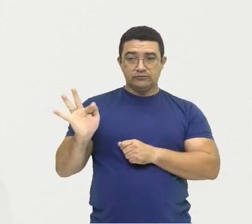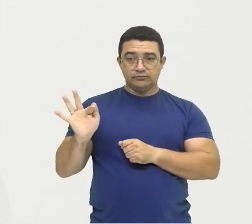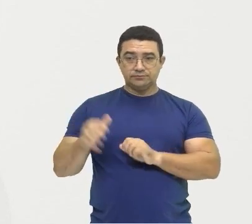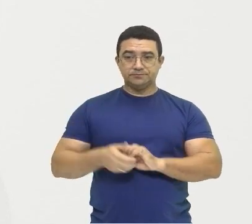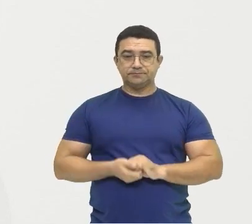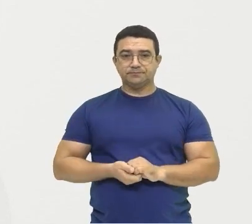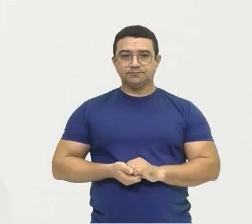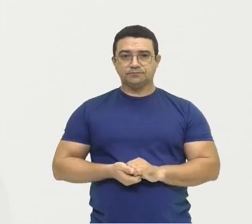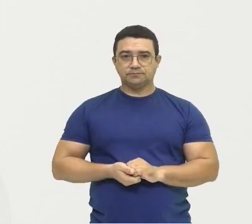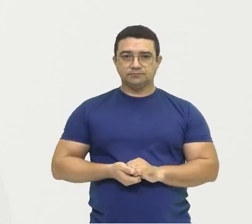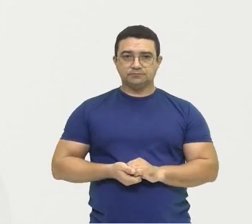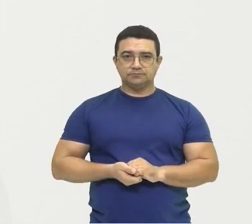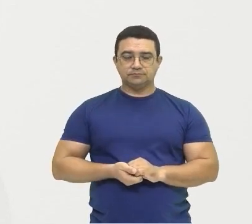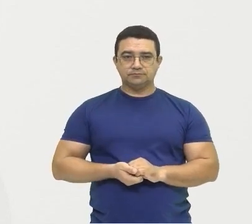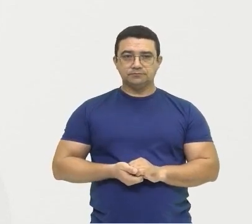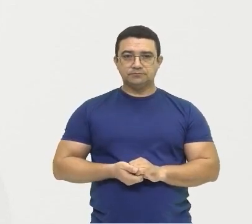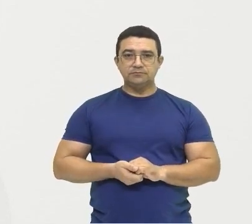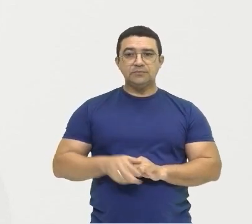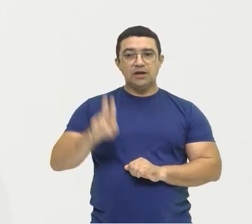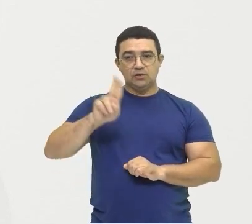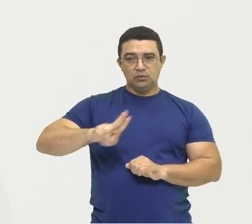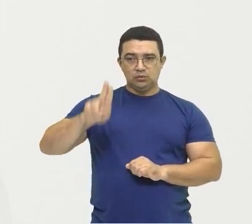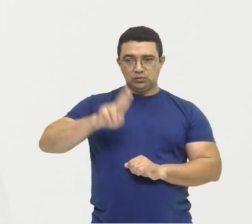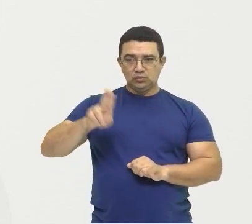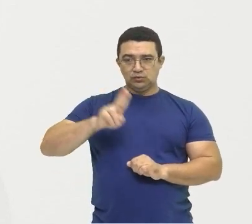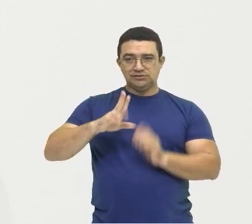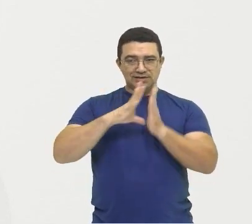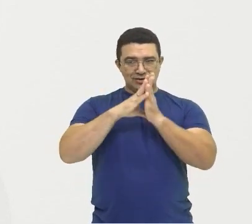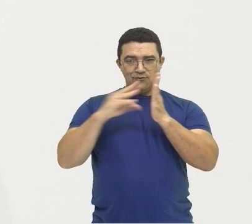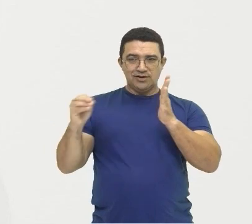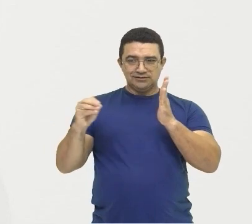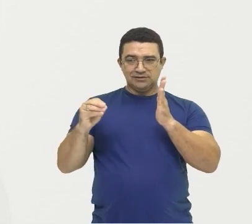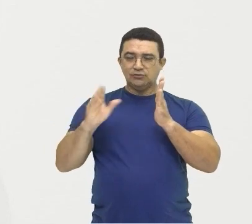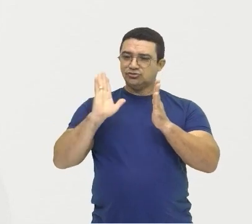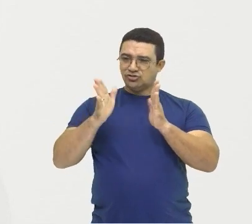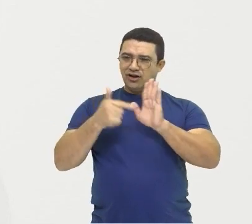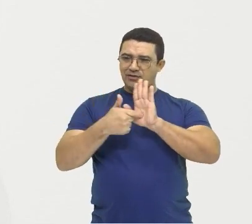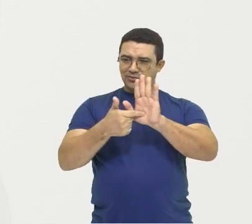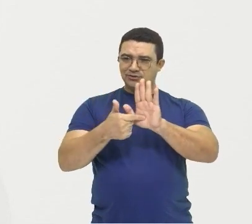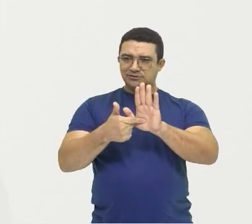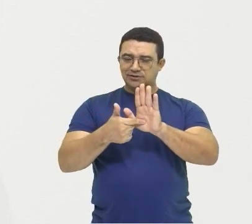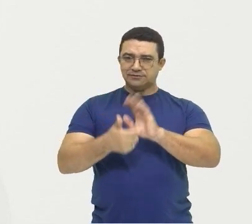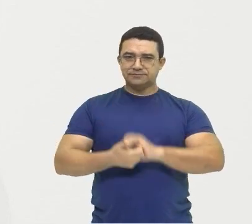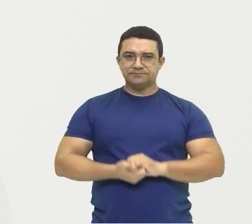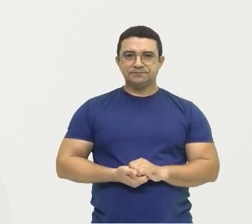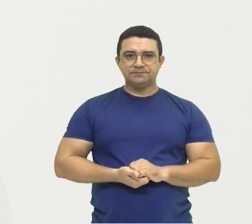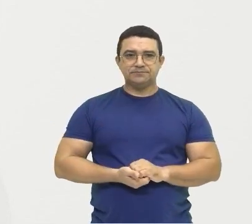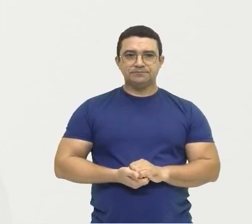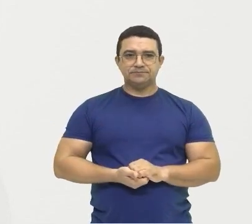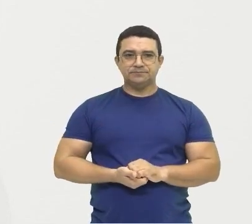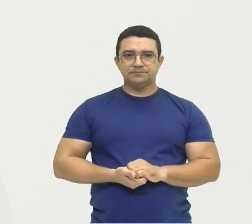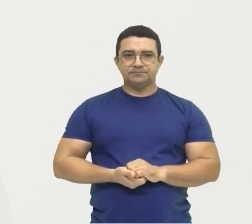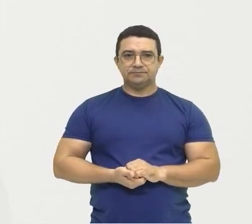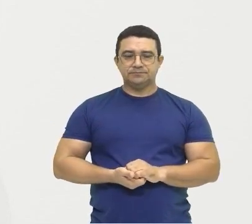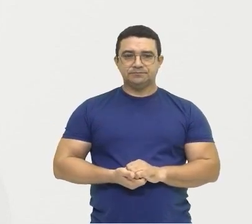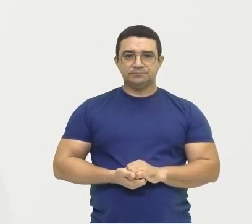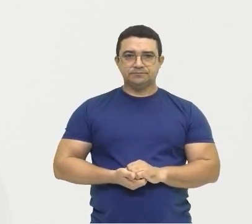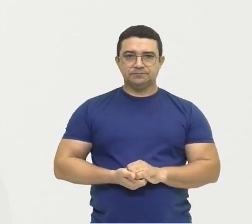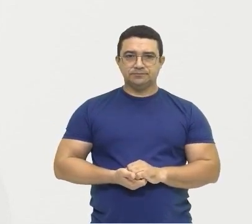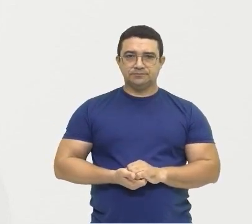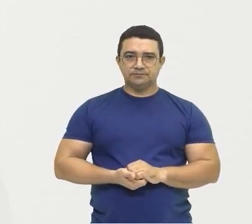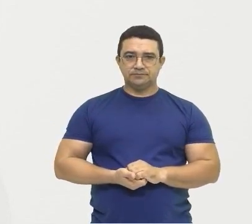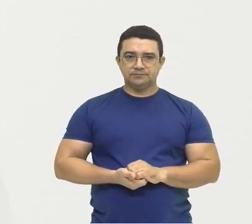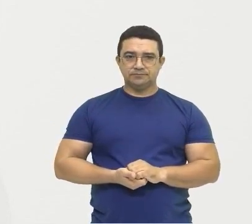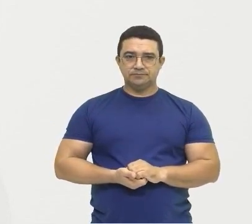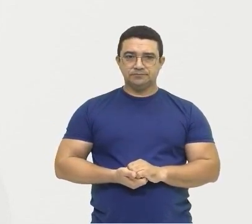E aí, nós vamos utilizar aquela equação que eu acabei de mostrar agorinha para vocês, né, a equação de conversão